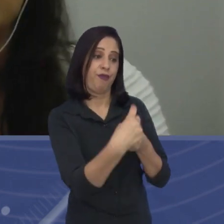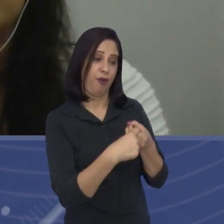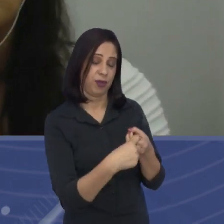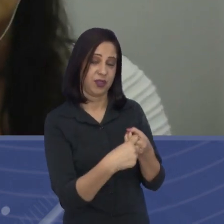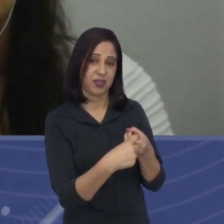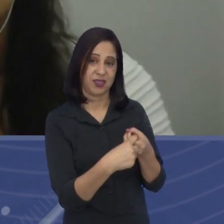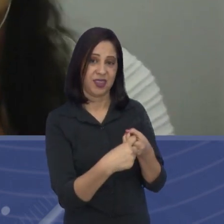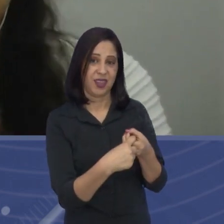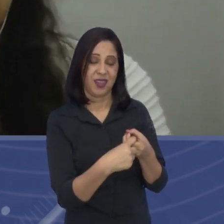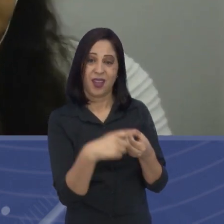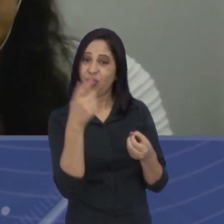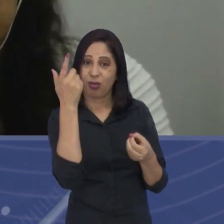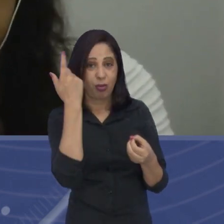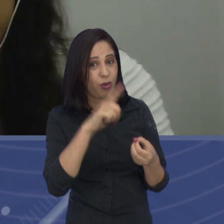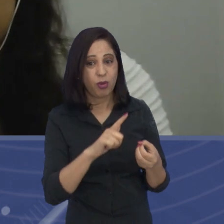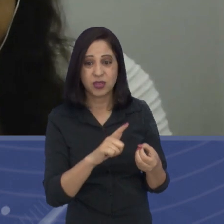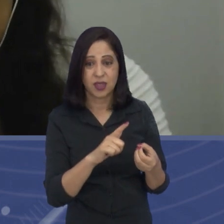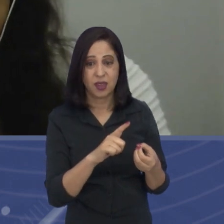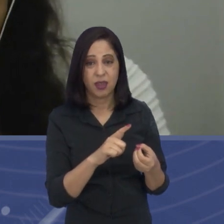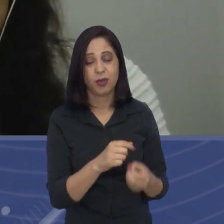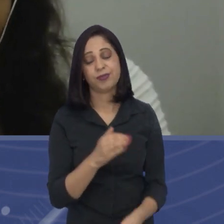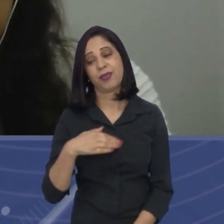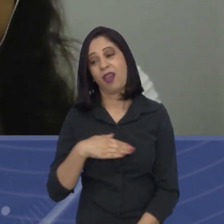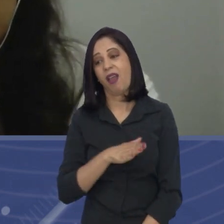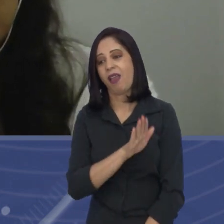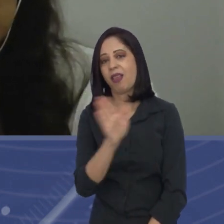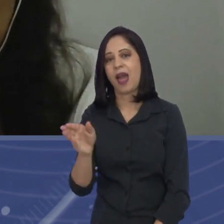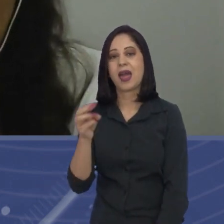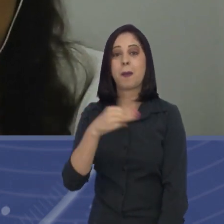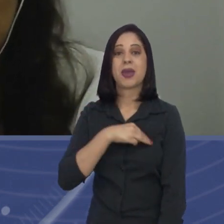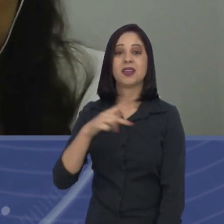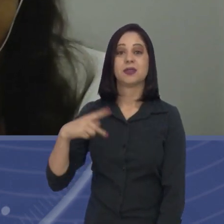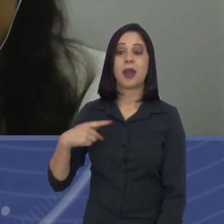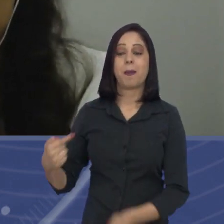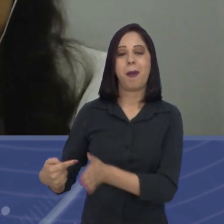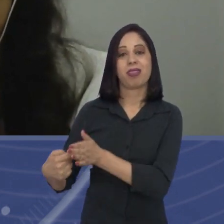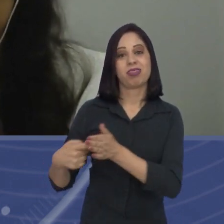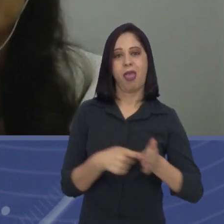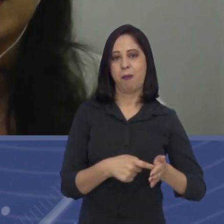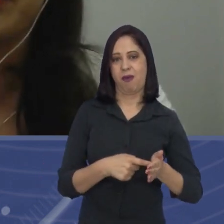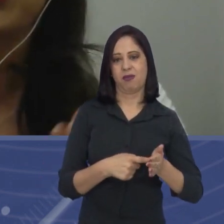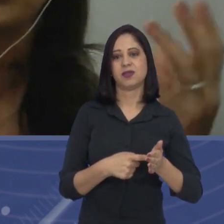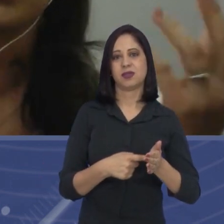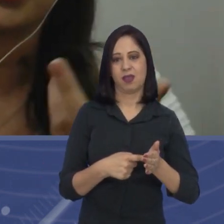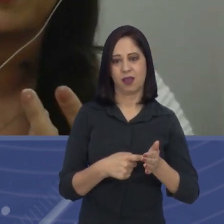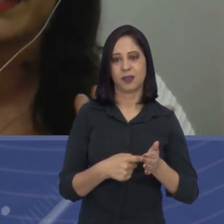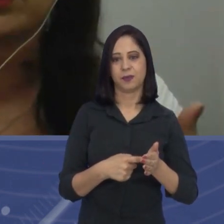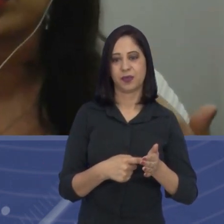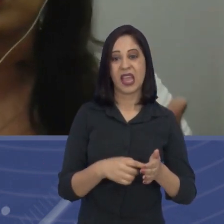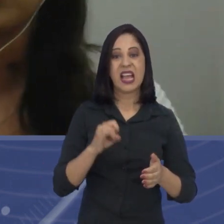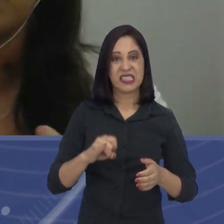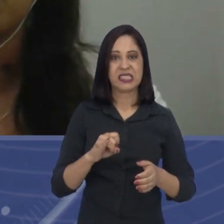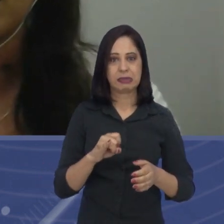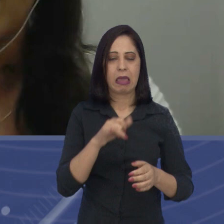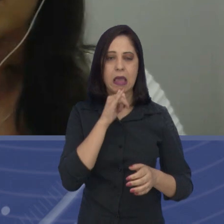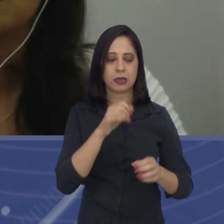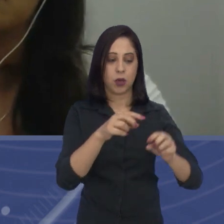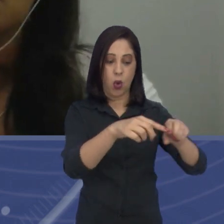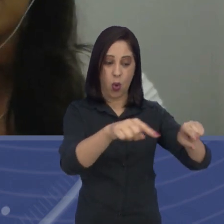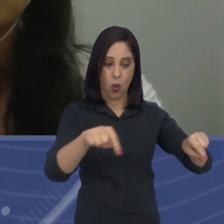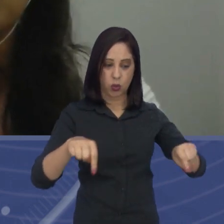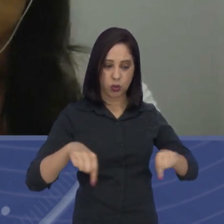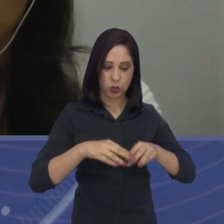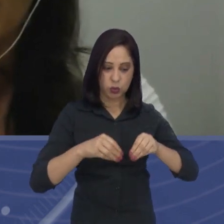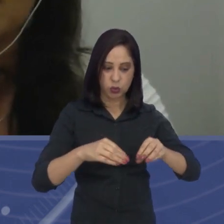efeito, procurar o Ministério Público e denunciar a venda daquele. Se for um loteamento todo